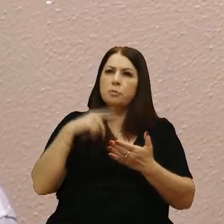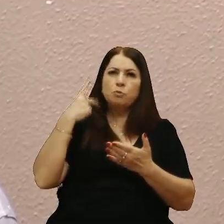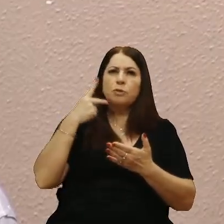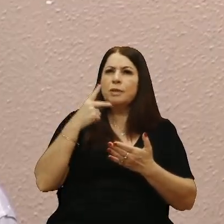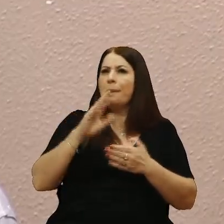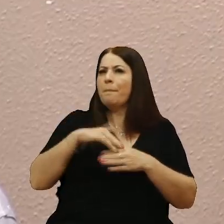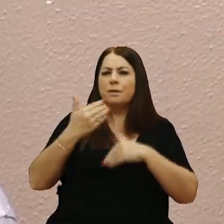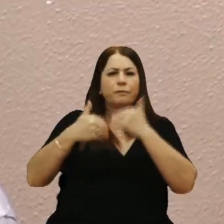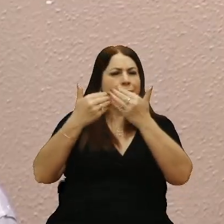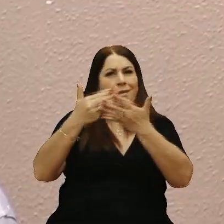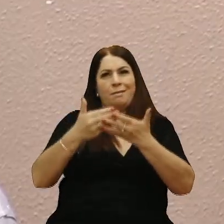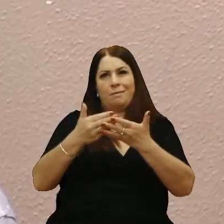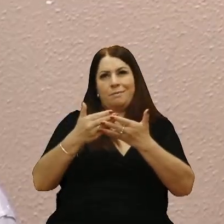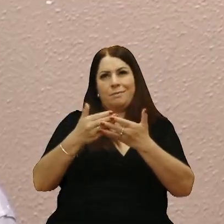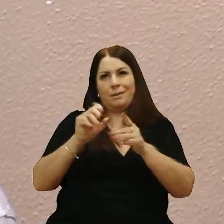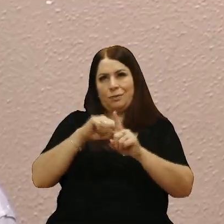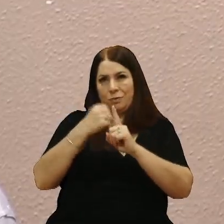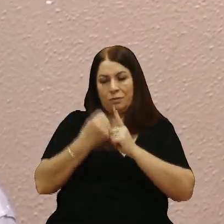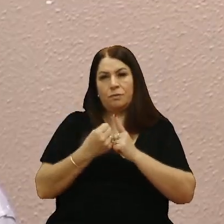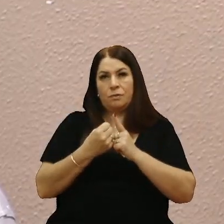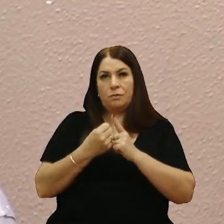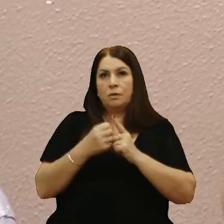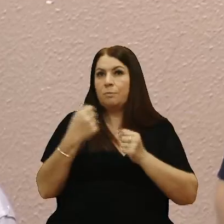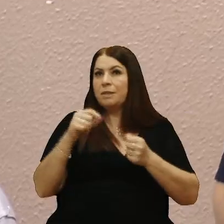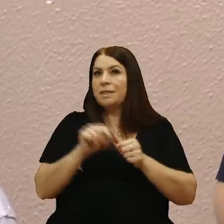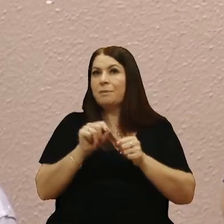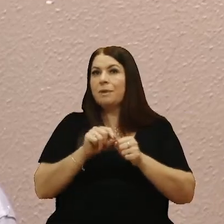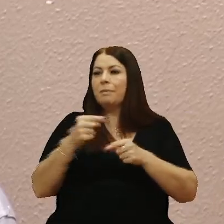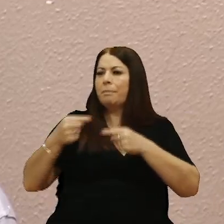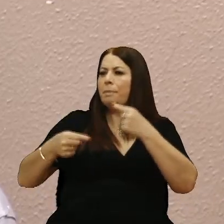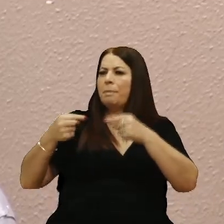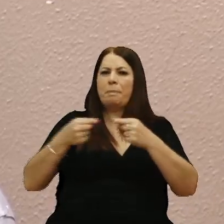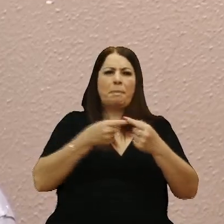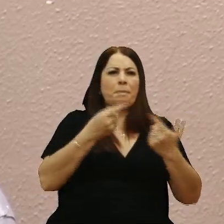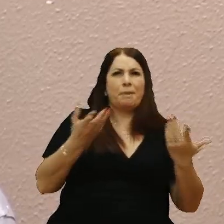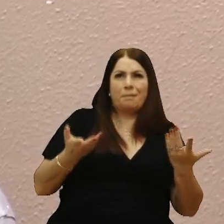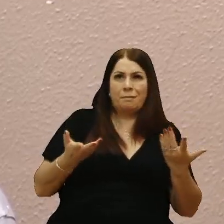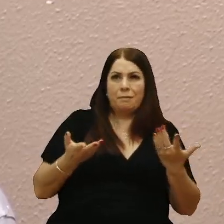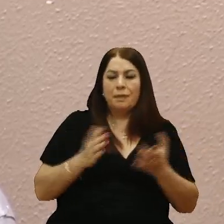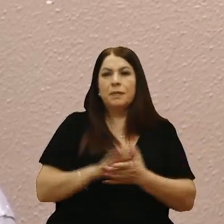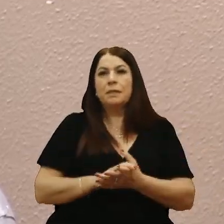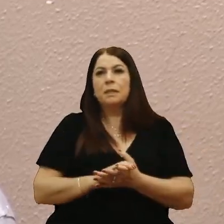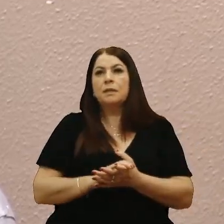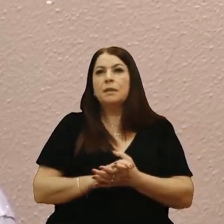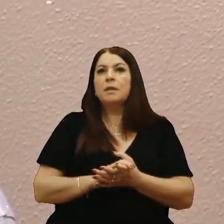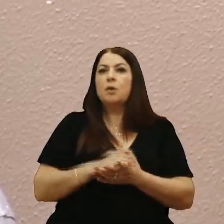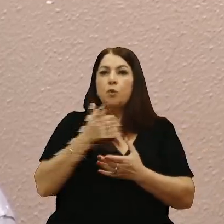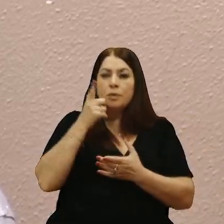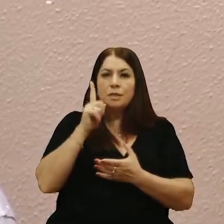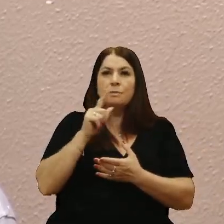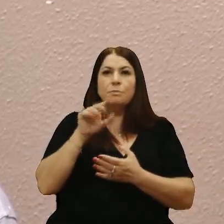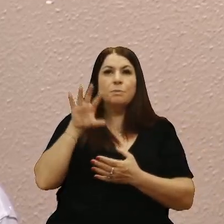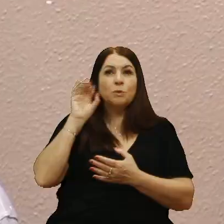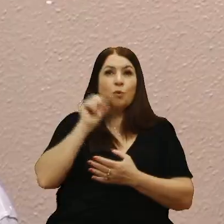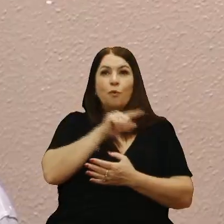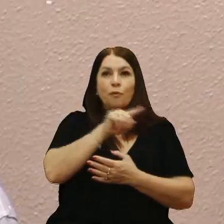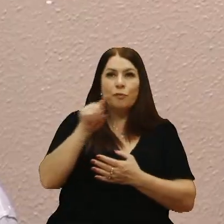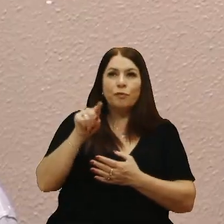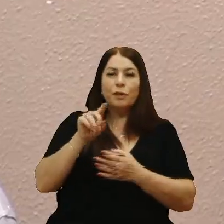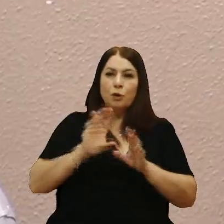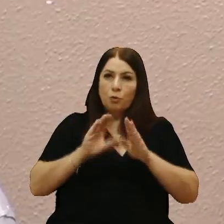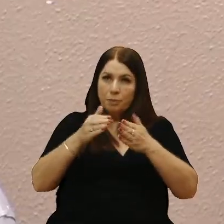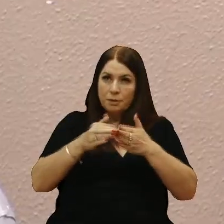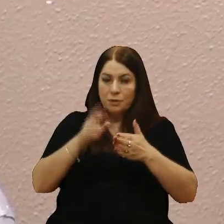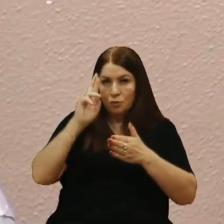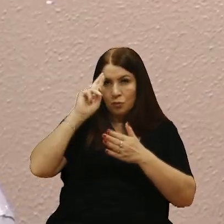muito mais avançadas na nossa sociedade. A gente não precisava ficar aqui batendo cabeça, né? Então, que a gente possa escutar a